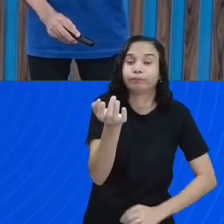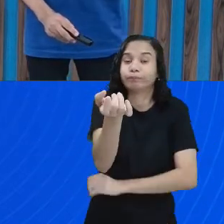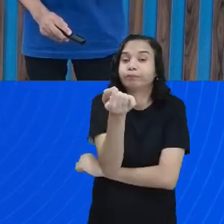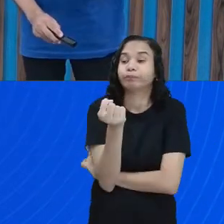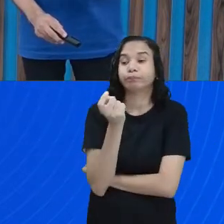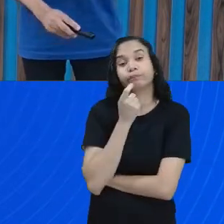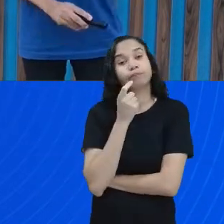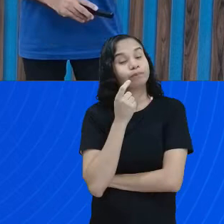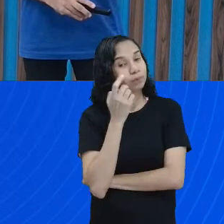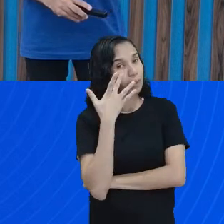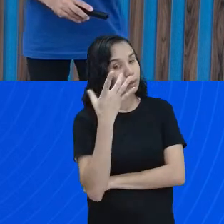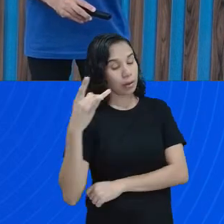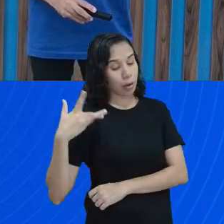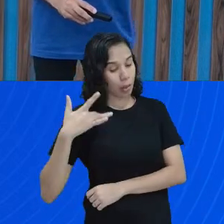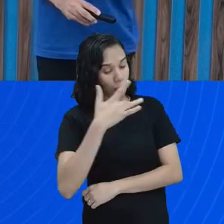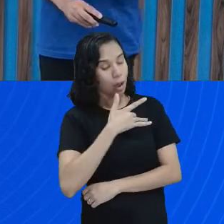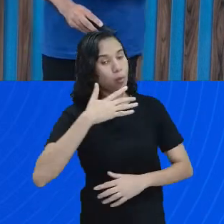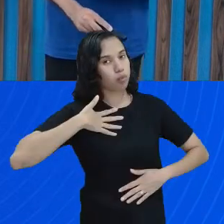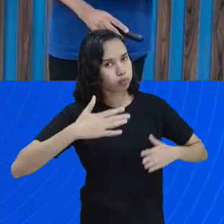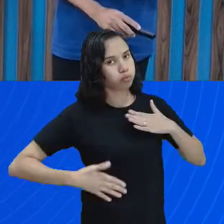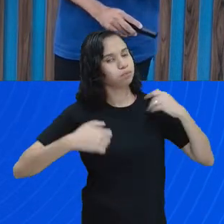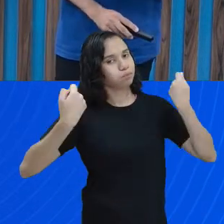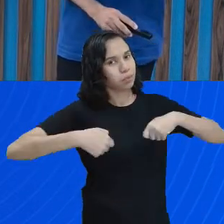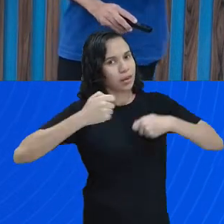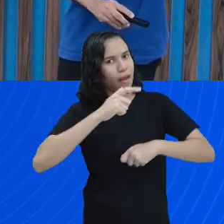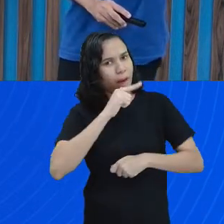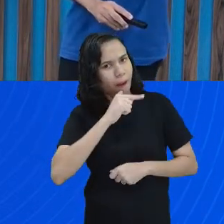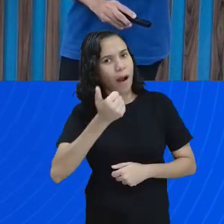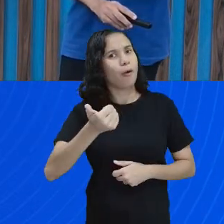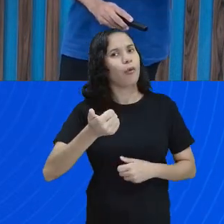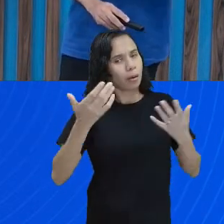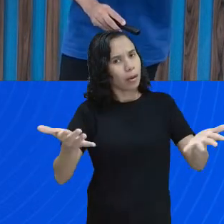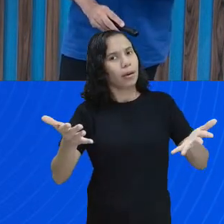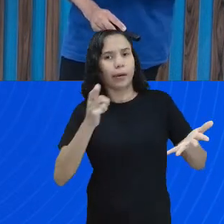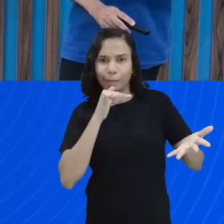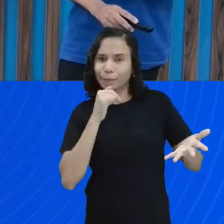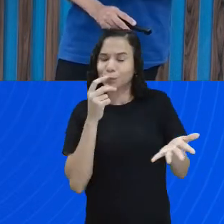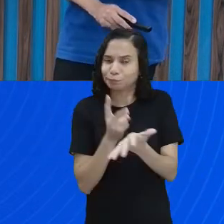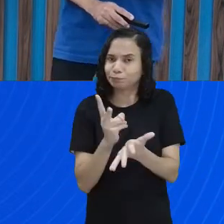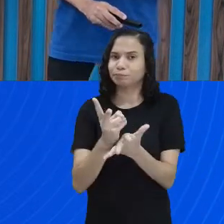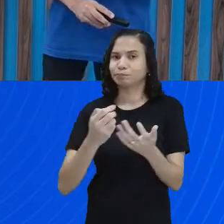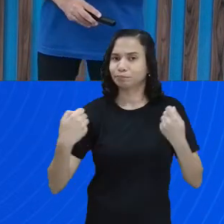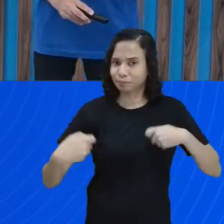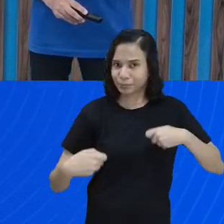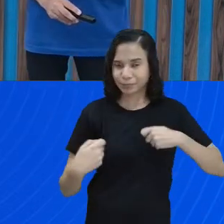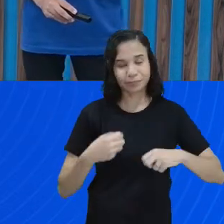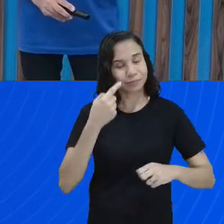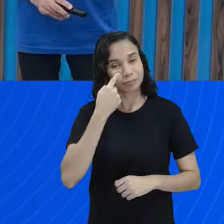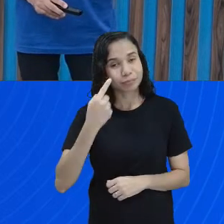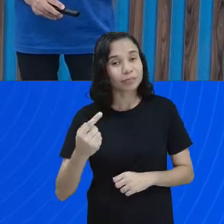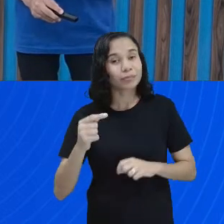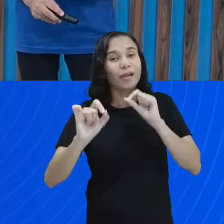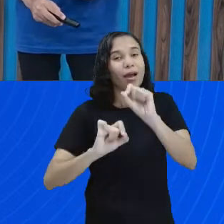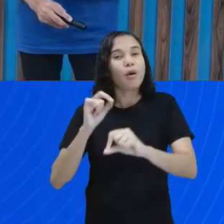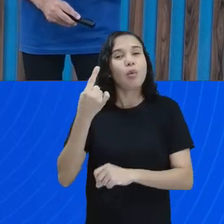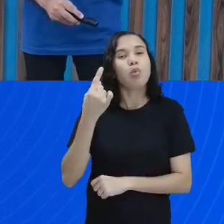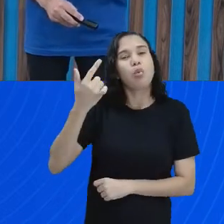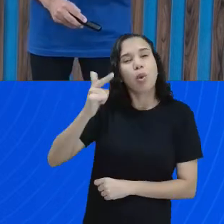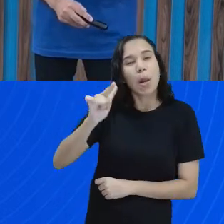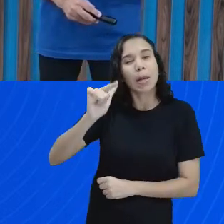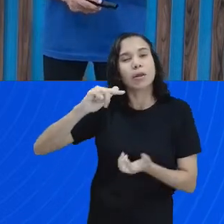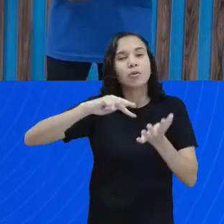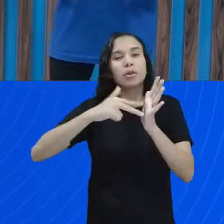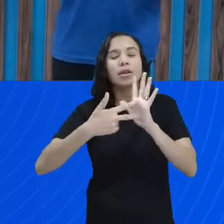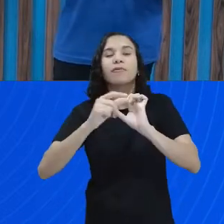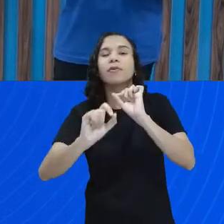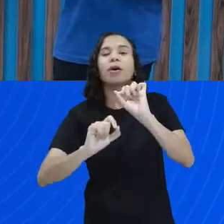Olha, se liga com a tua saúde, hein? Vai beber água, homem de Deus, mulher de Deus, bebe água. Ó, então, 1 litro equivale a